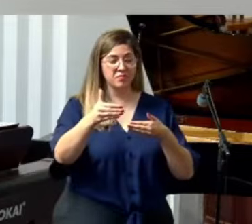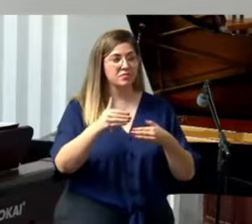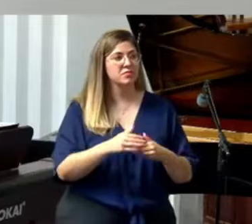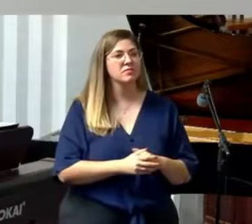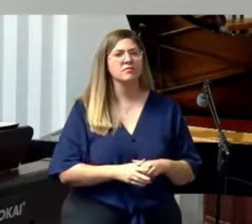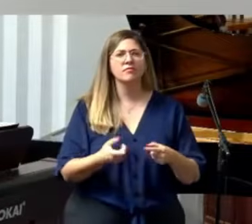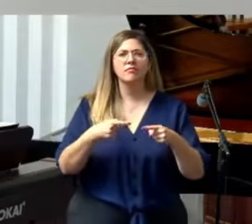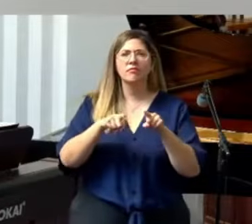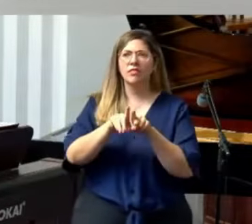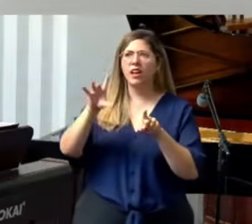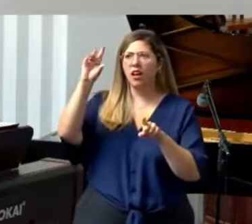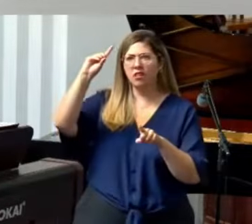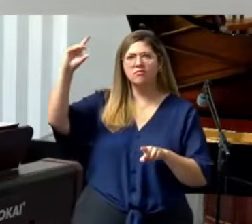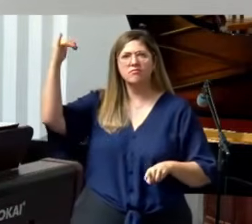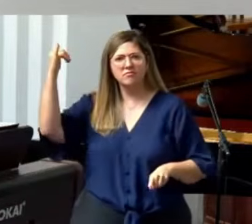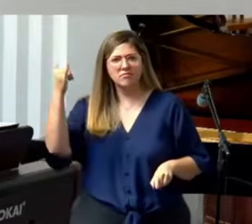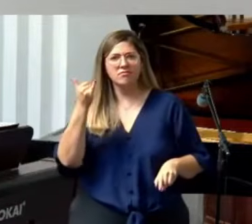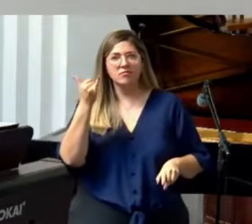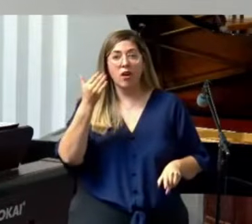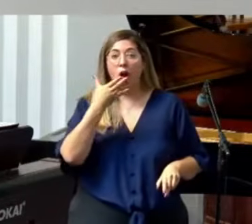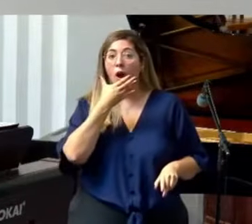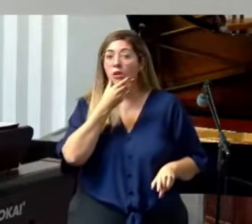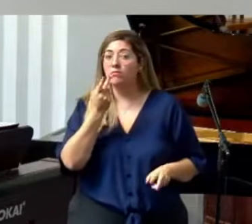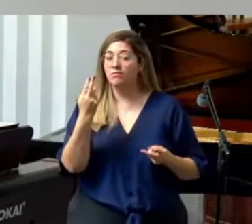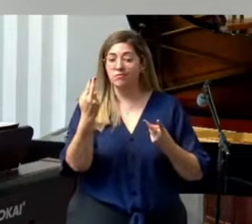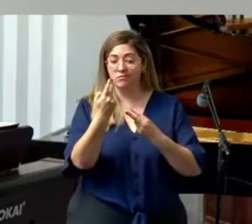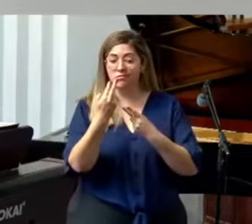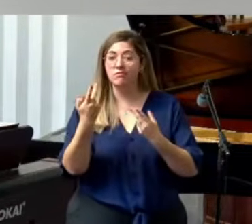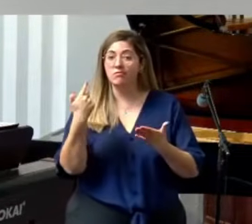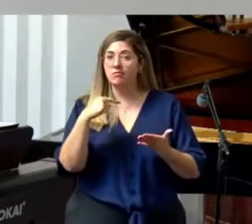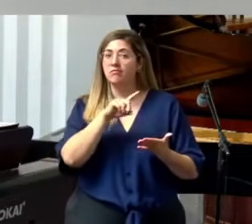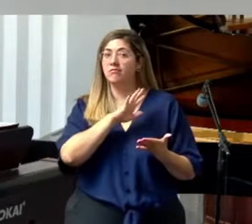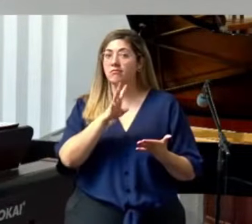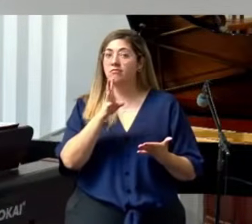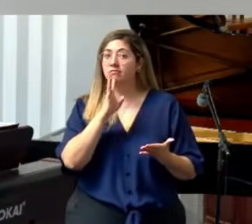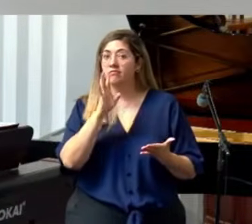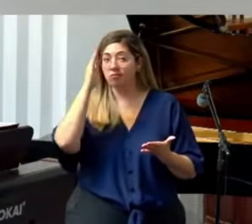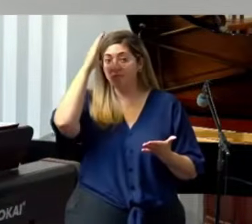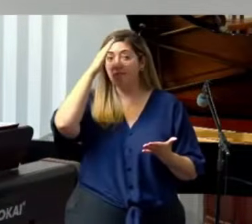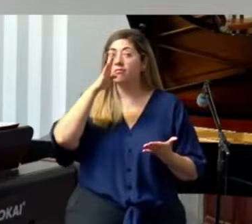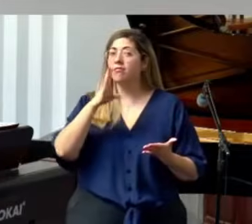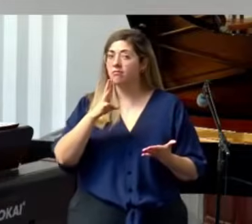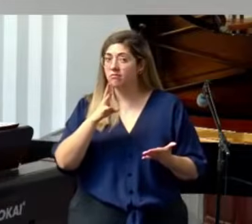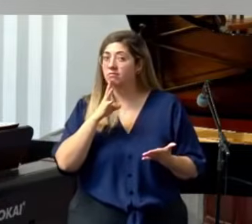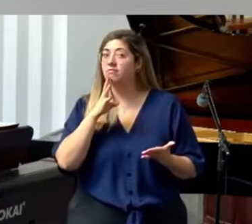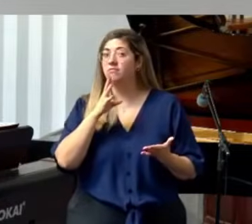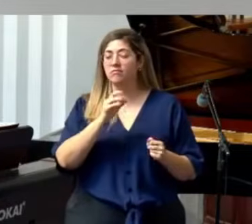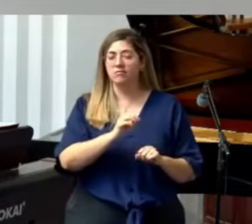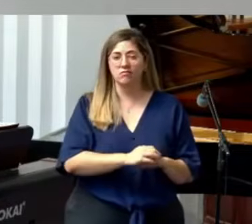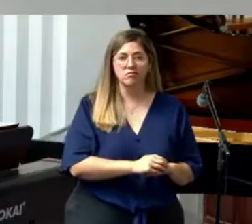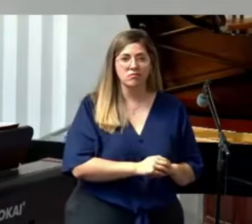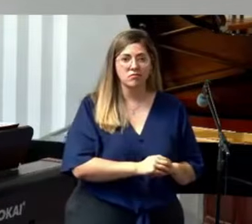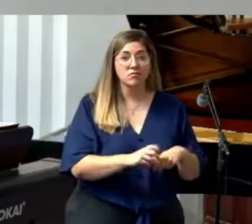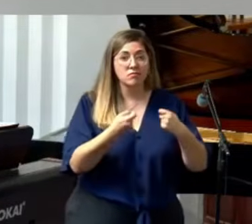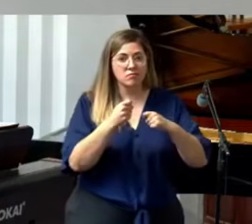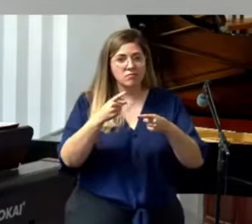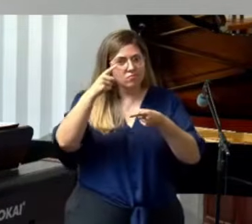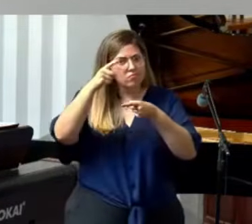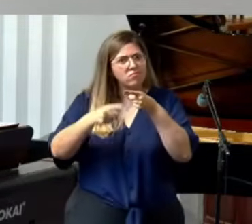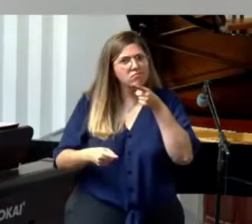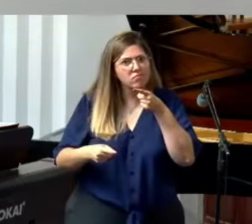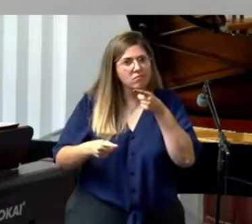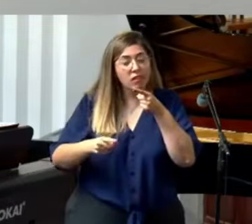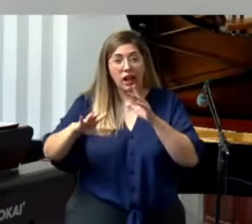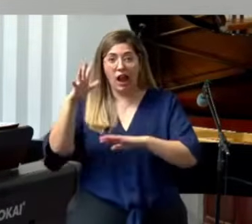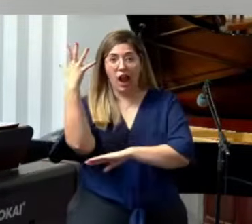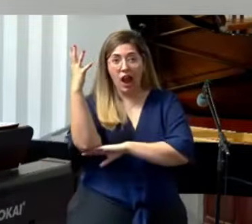disse: Eis que o homem se tornou como um de nós, conhecedor do bem e do mal. É preciso impedir que estenda a